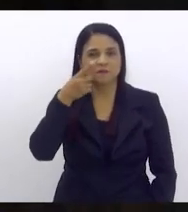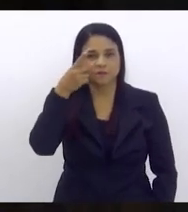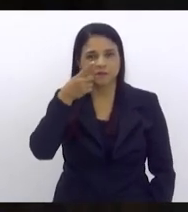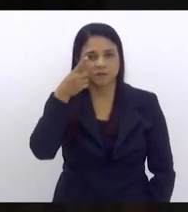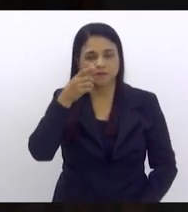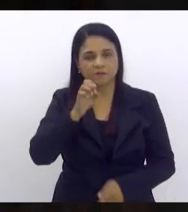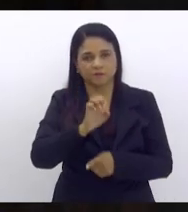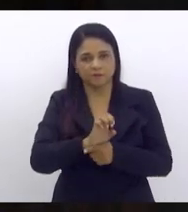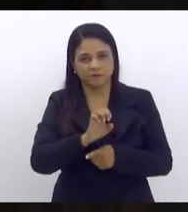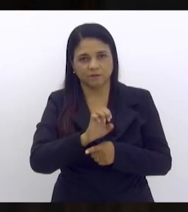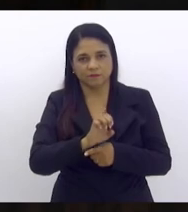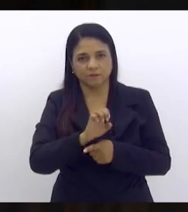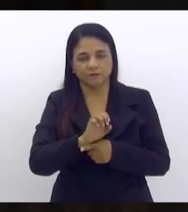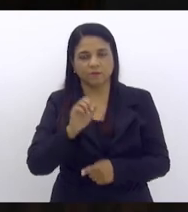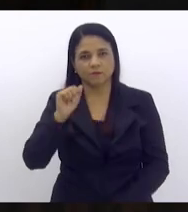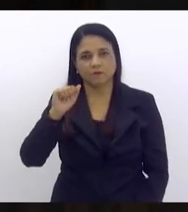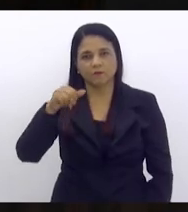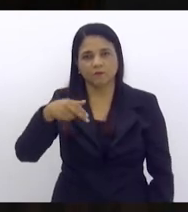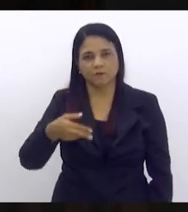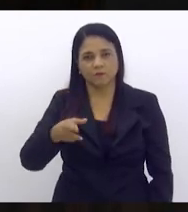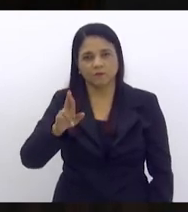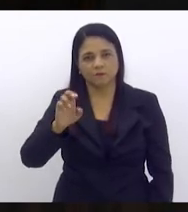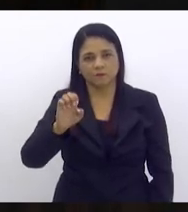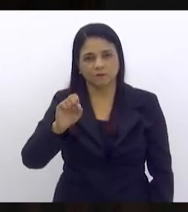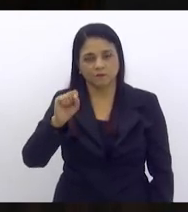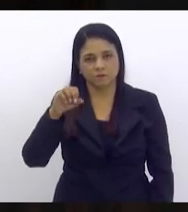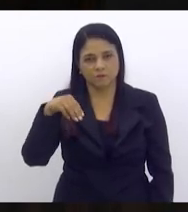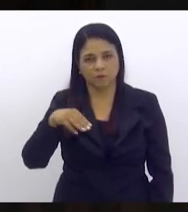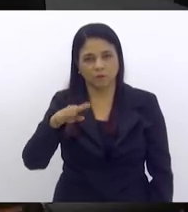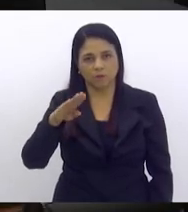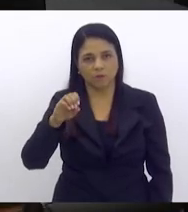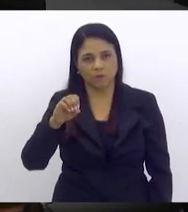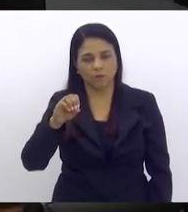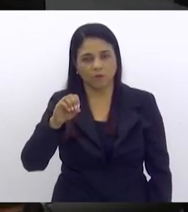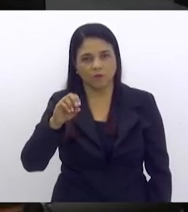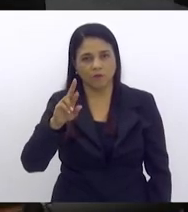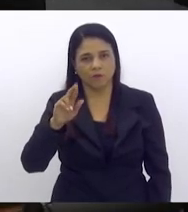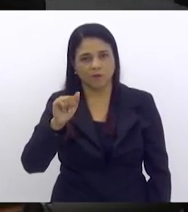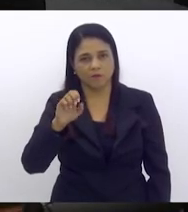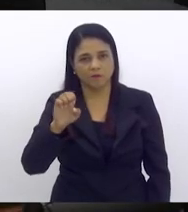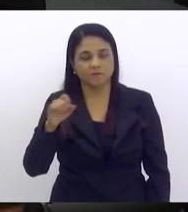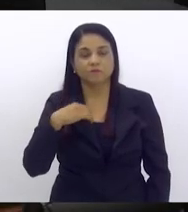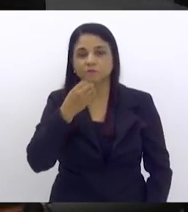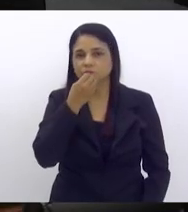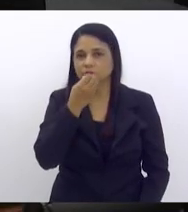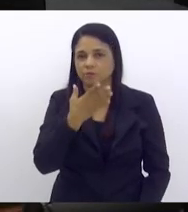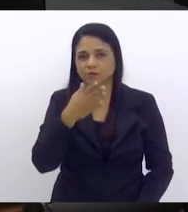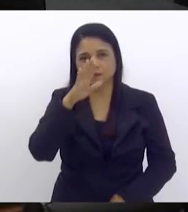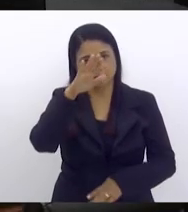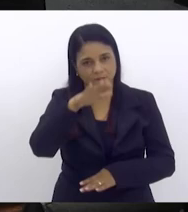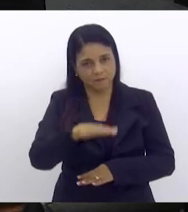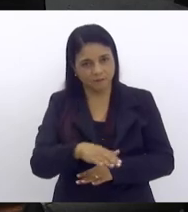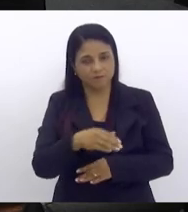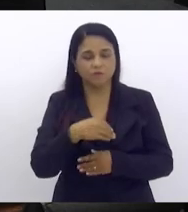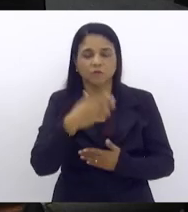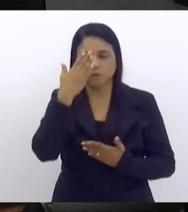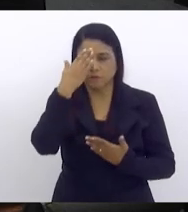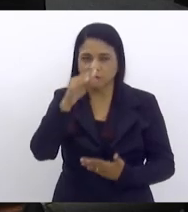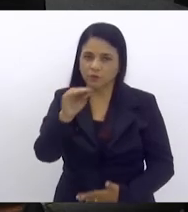estadual Anderson Moraes. Boa tarde, senhor presidente. Obrigado pela